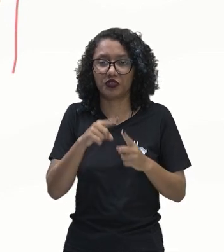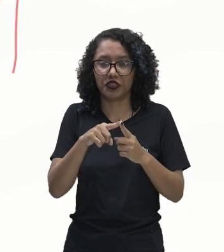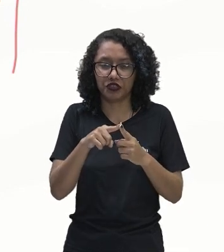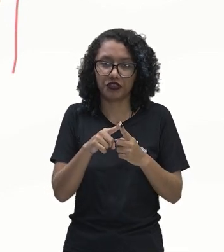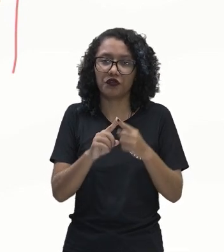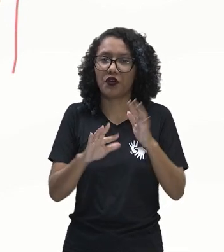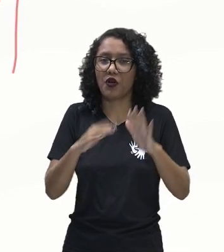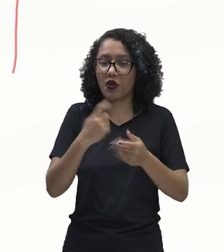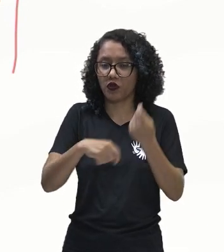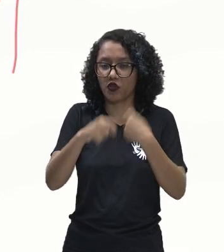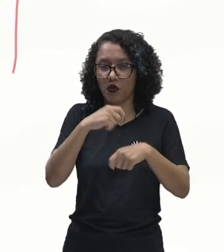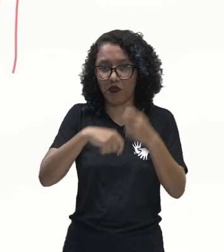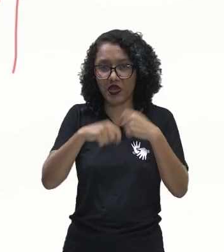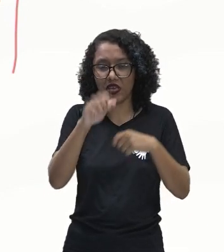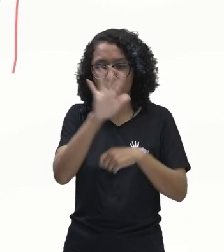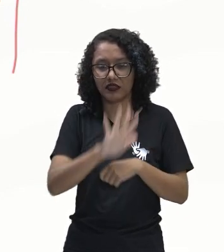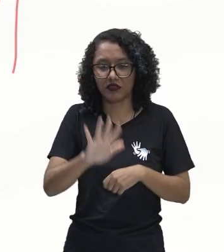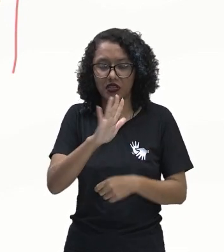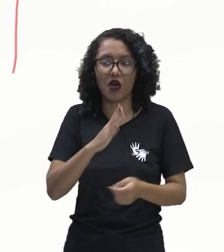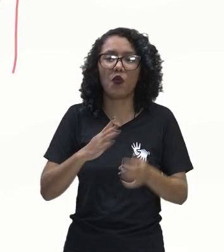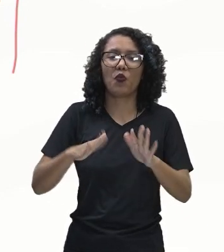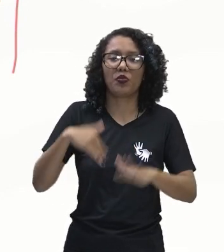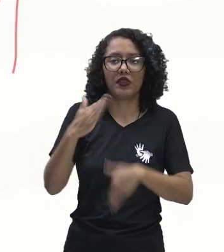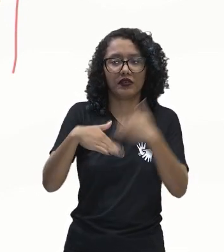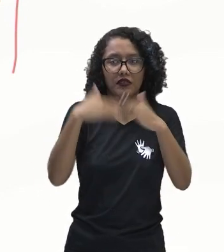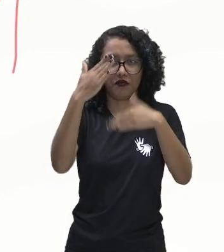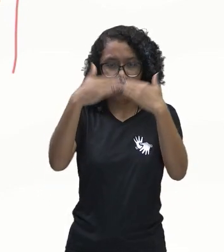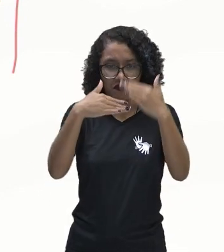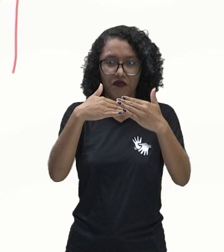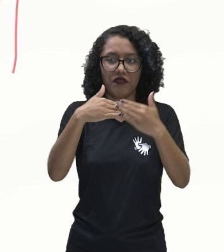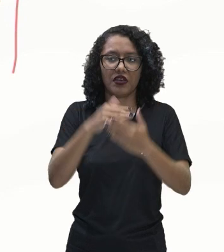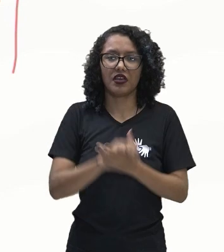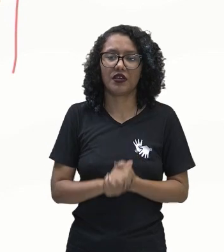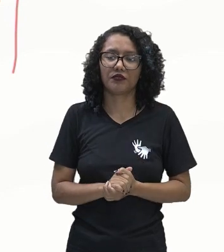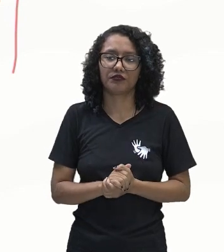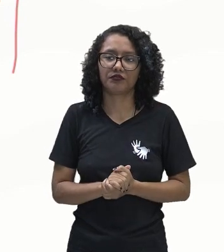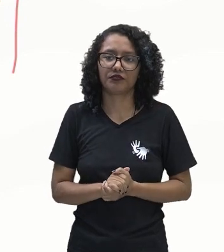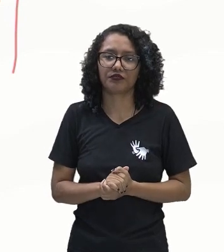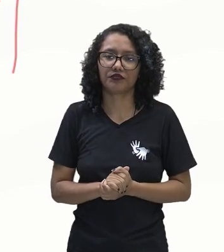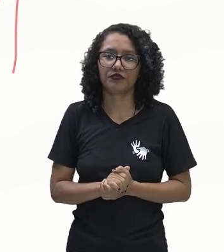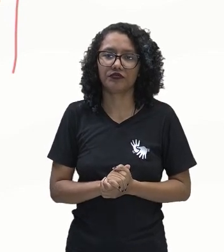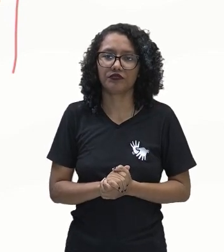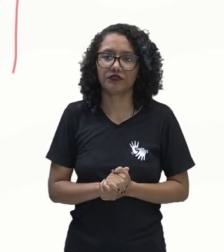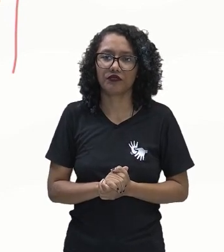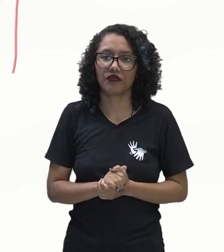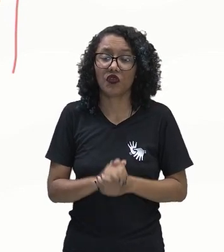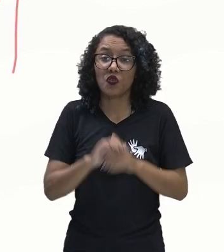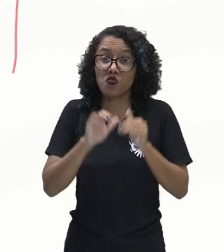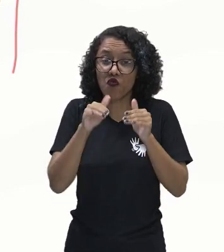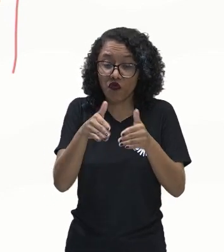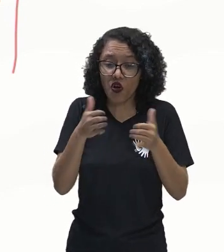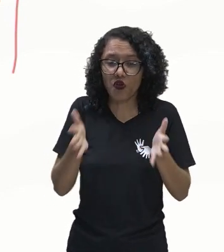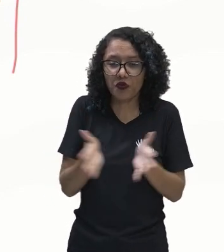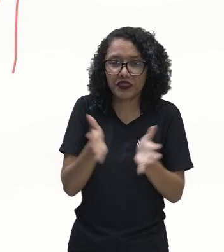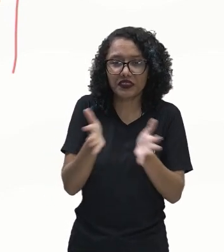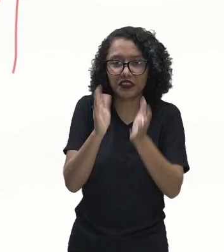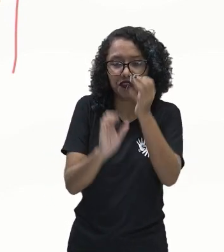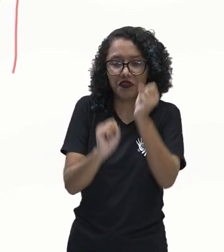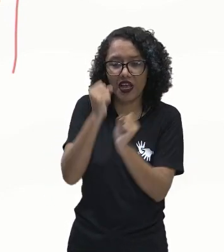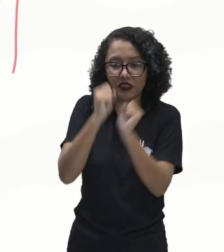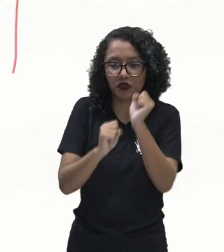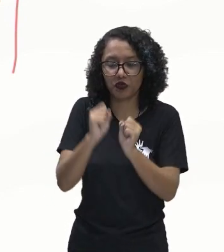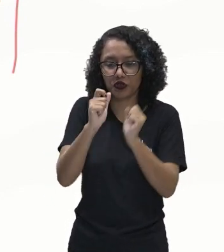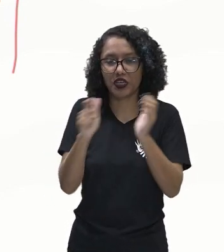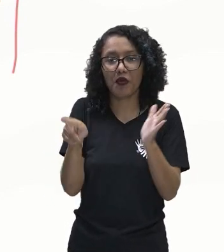nacional. Através de quê? Através de um desenvolvimento industrial que pudesse ali ser competitivo, que não